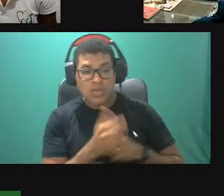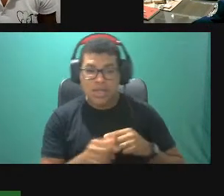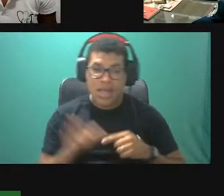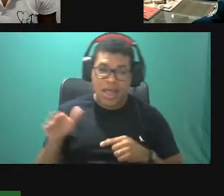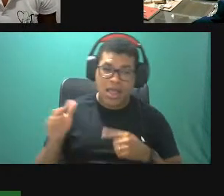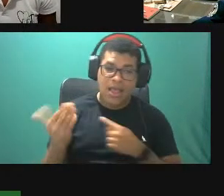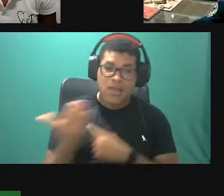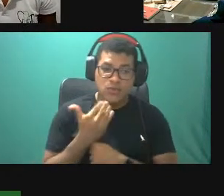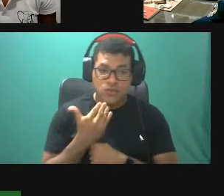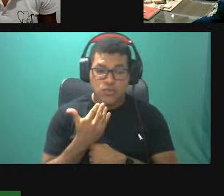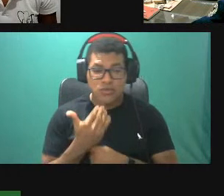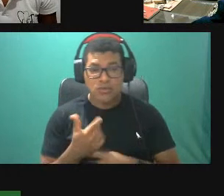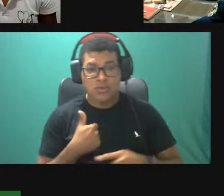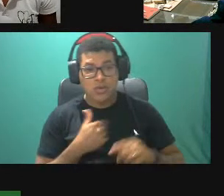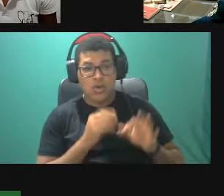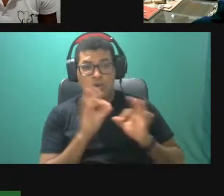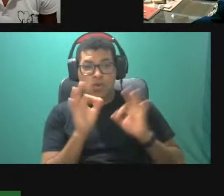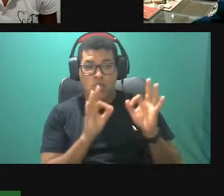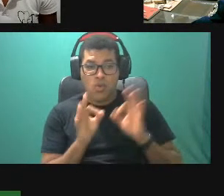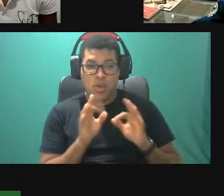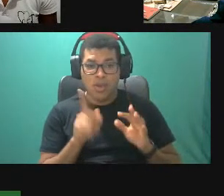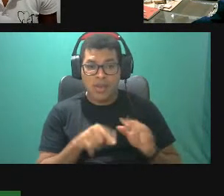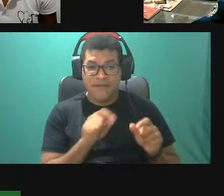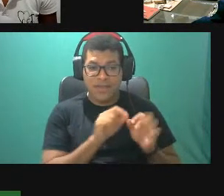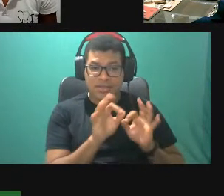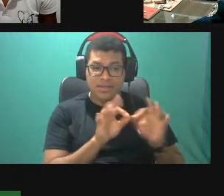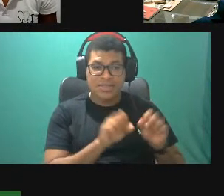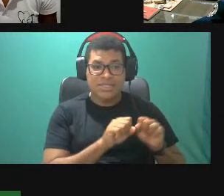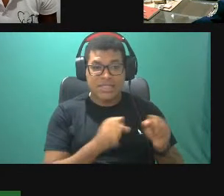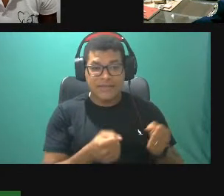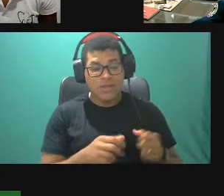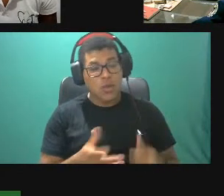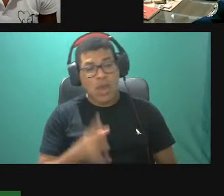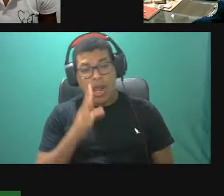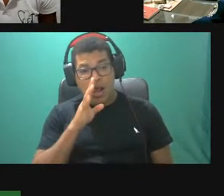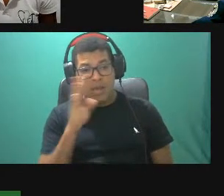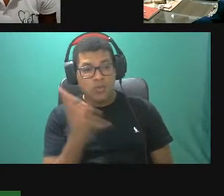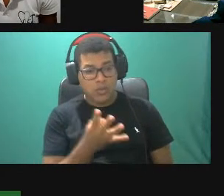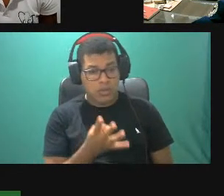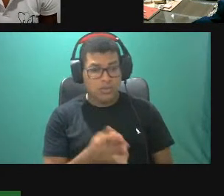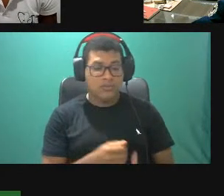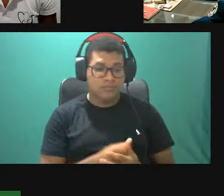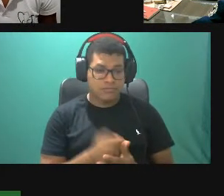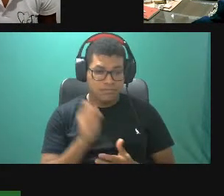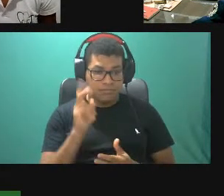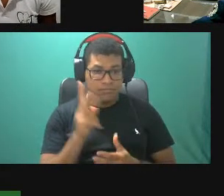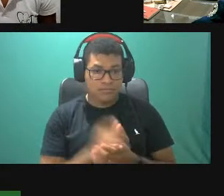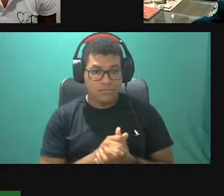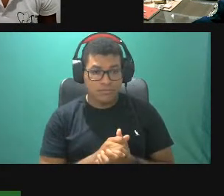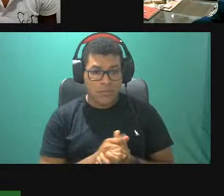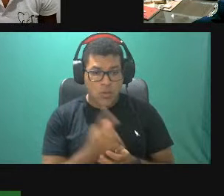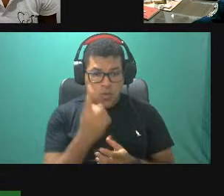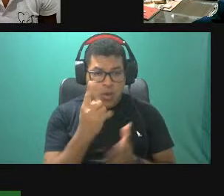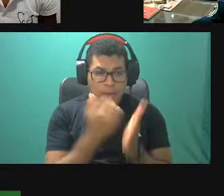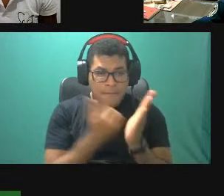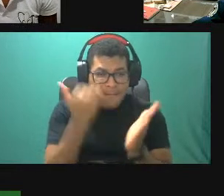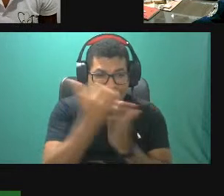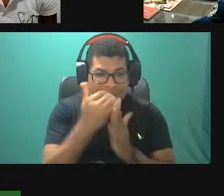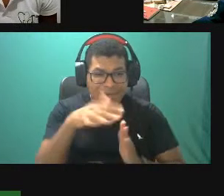para construir, né, a defesa quanto a acusação, ok? Posso dar um pitaco na área